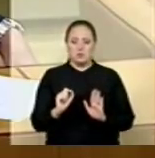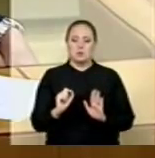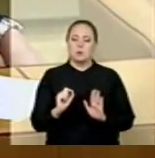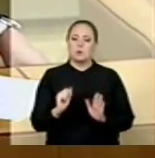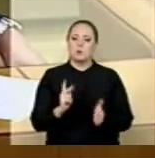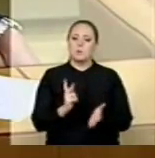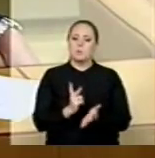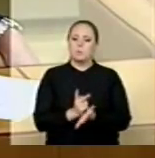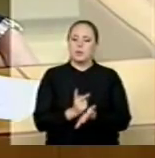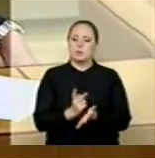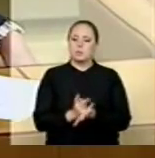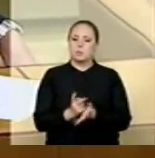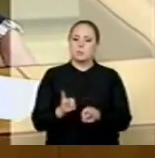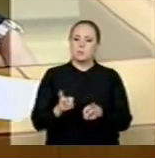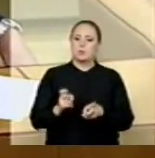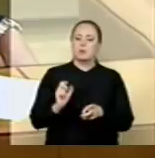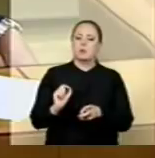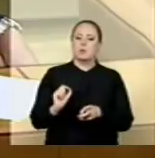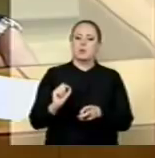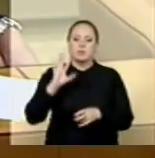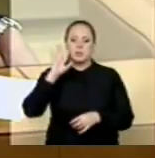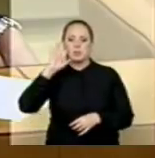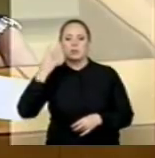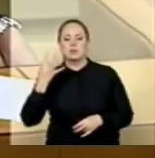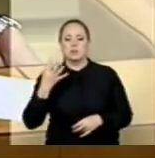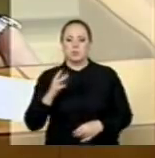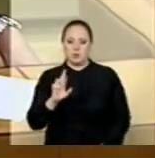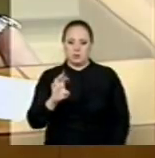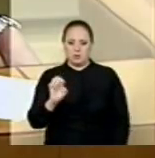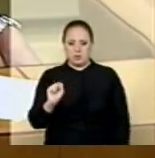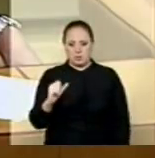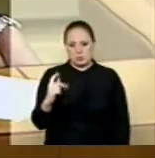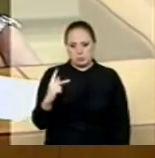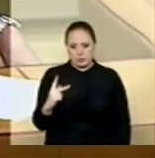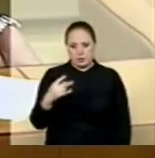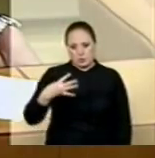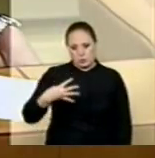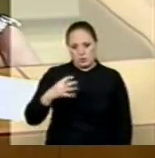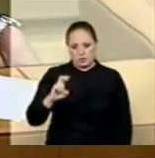mesmo levando em conta o que decidido no recurso extraordinário